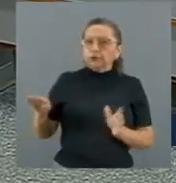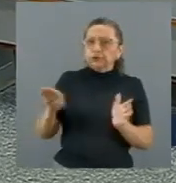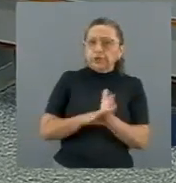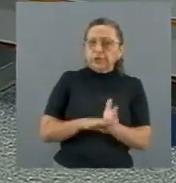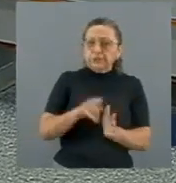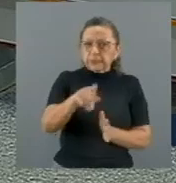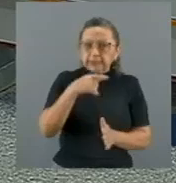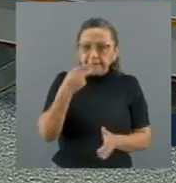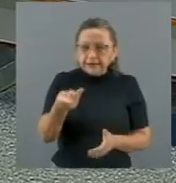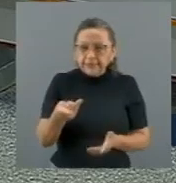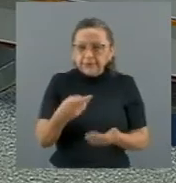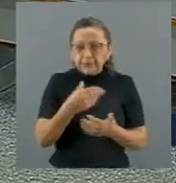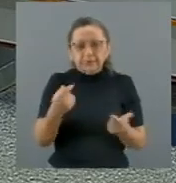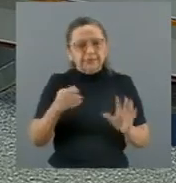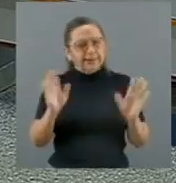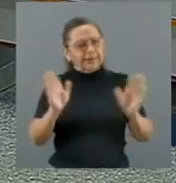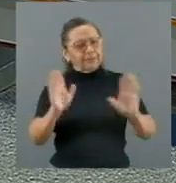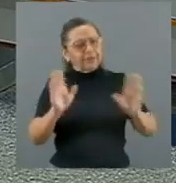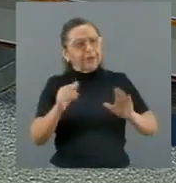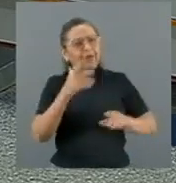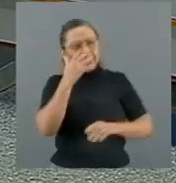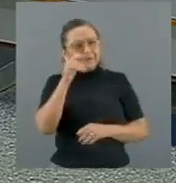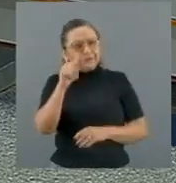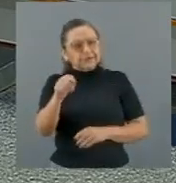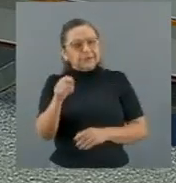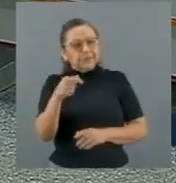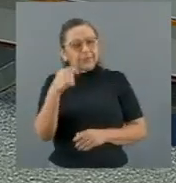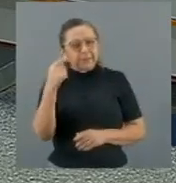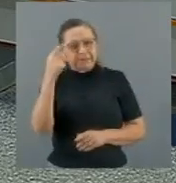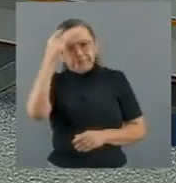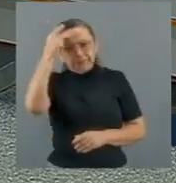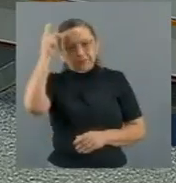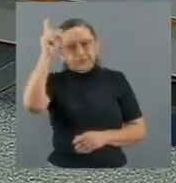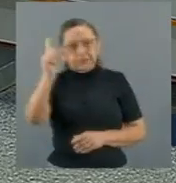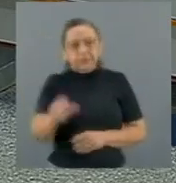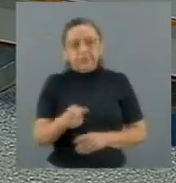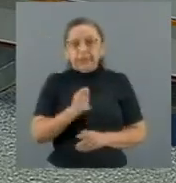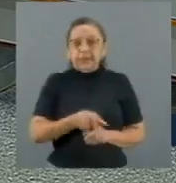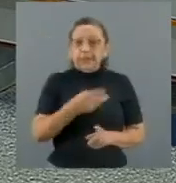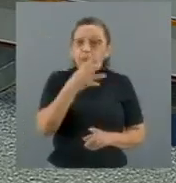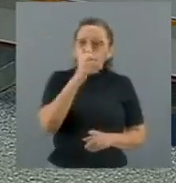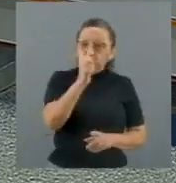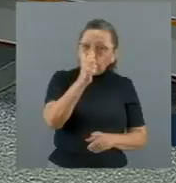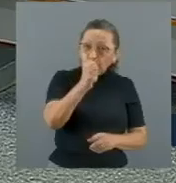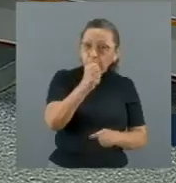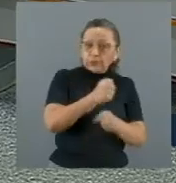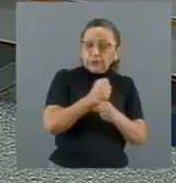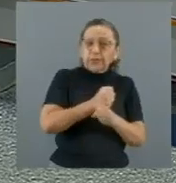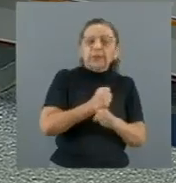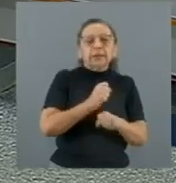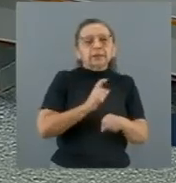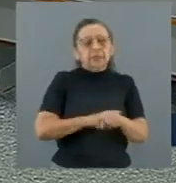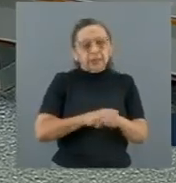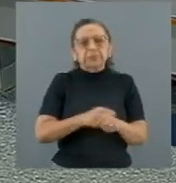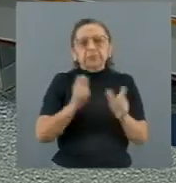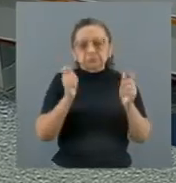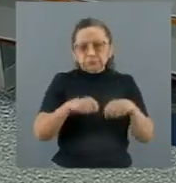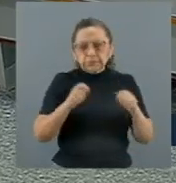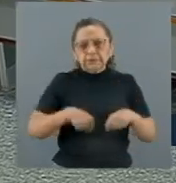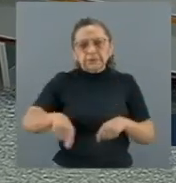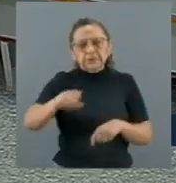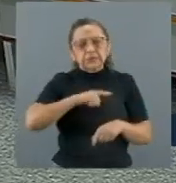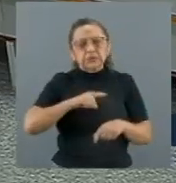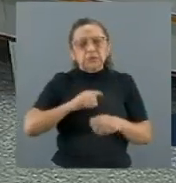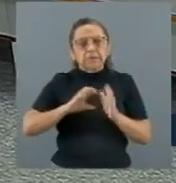Excelência é um ator importantíssimo nesse processo. Está corretíssimo. São 8 anos, é um tempo suficiente para que vocês sejam amalgamados, né? Que